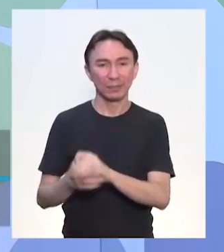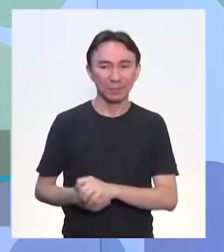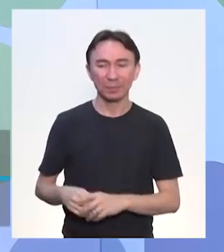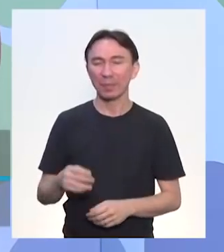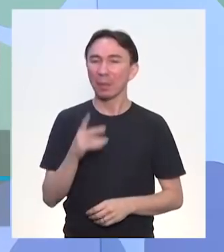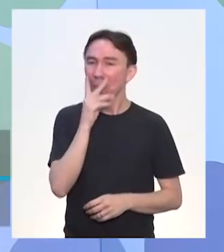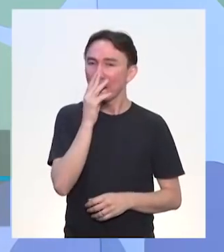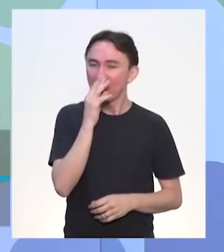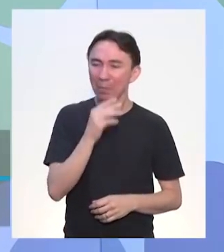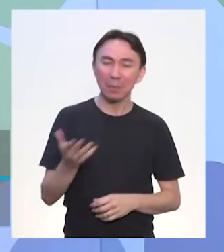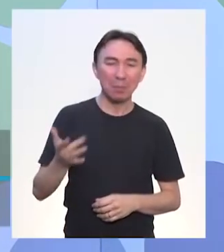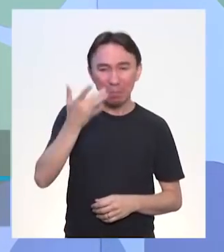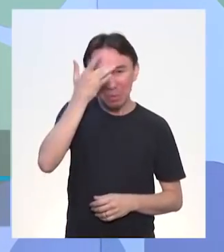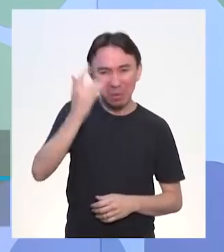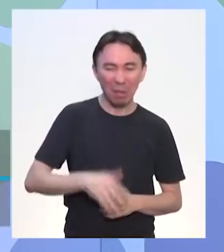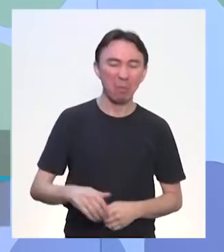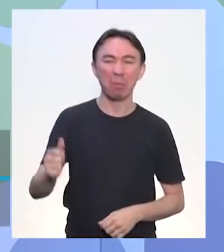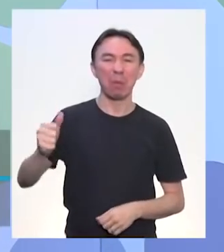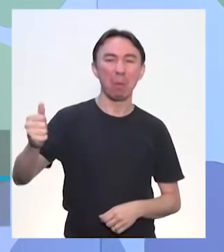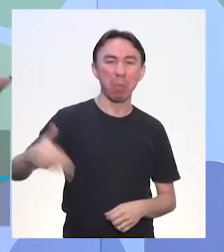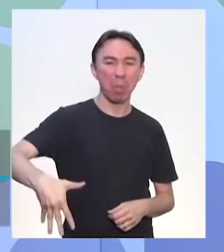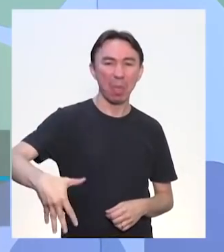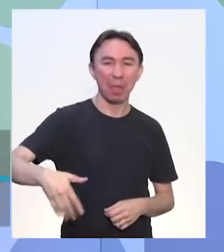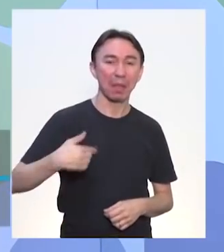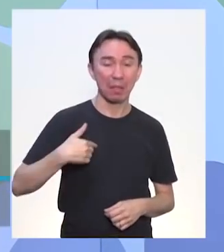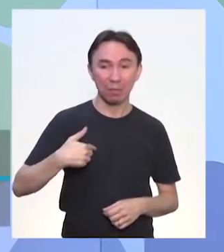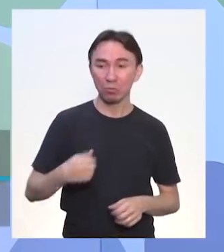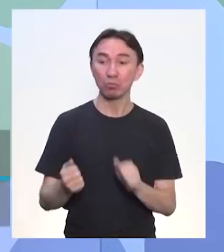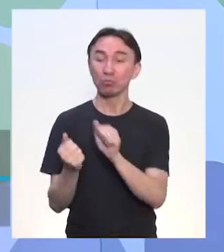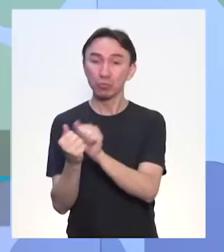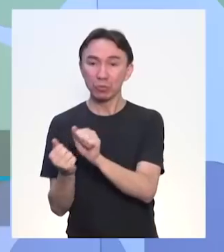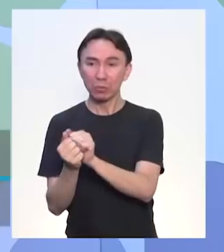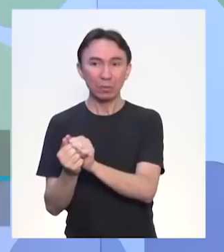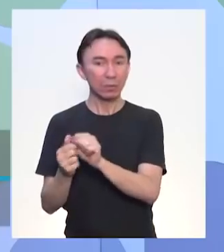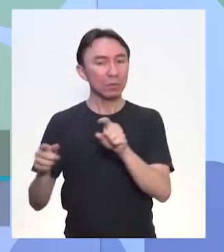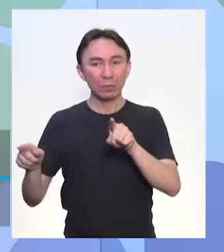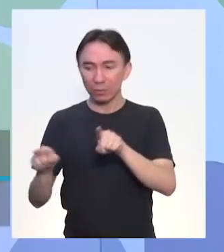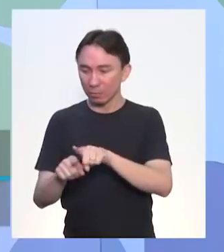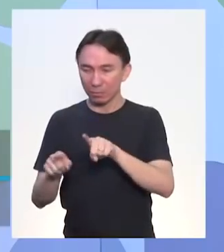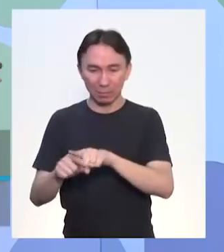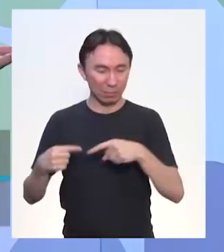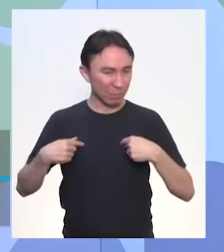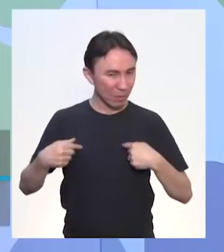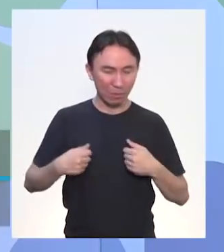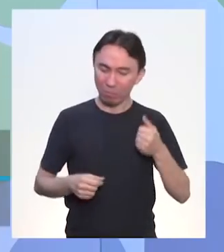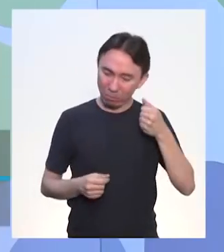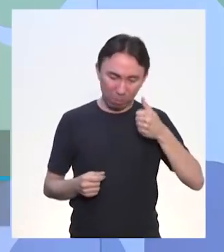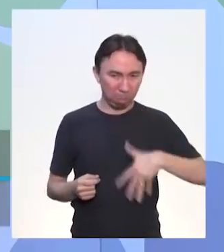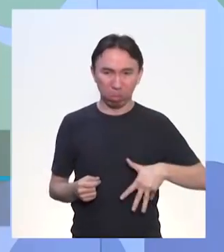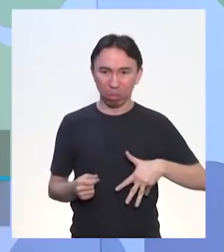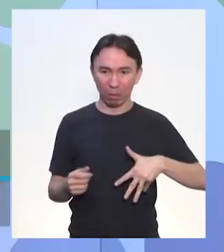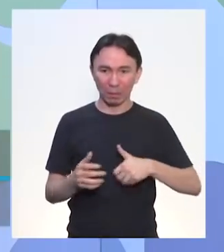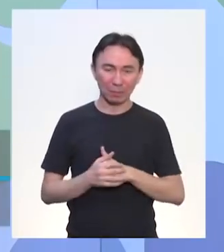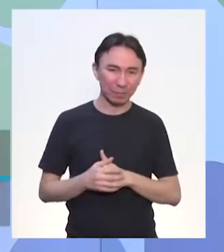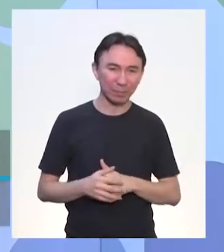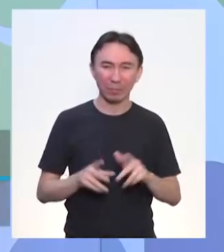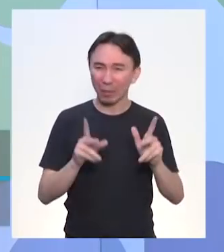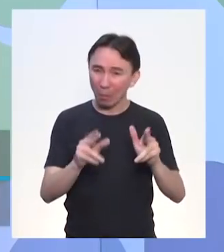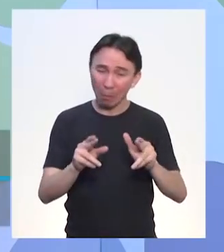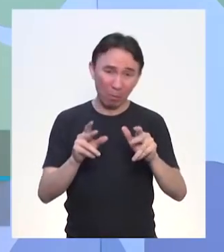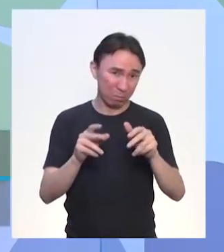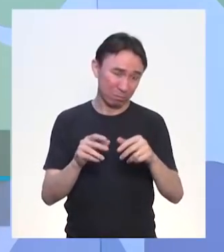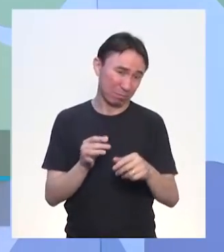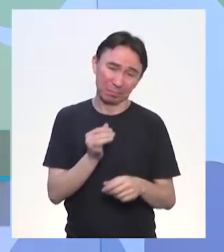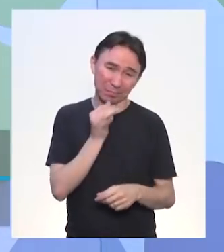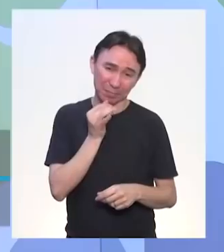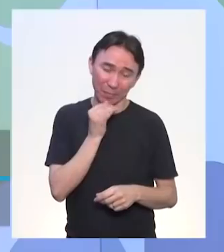piores, que são consideradas escória, isso também acaba com ela. E isso vai vir bastante na visão dos próprios judeus. Né? Se a gente tiver uma relação com